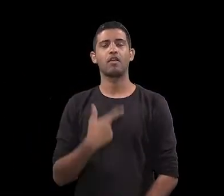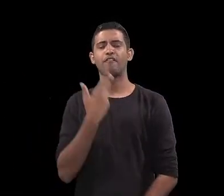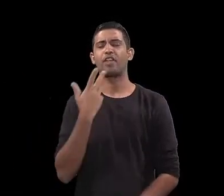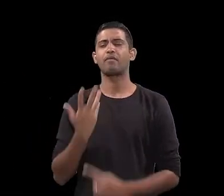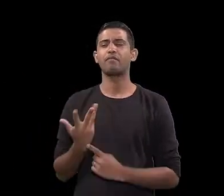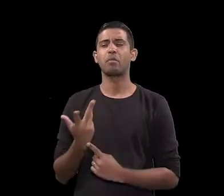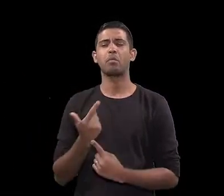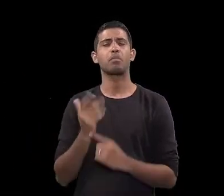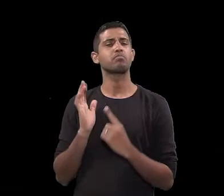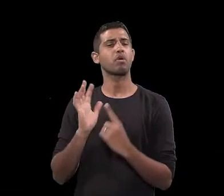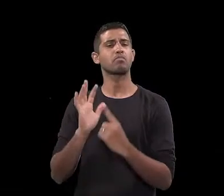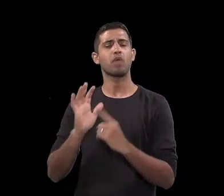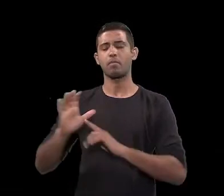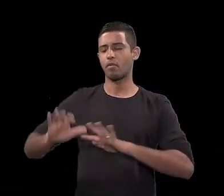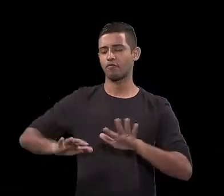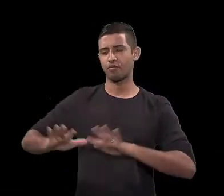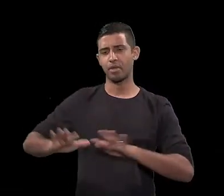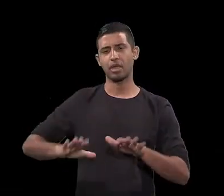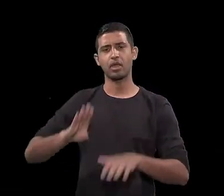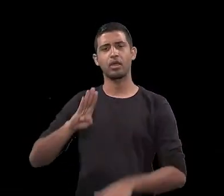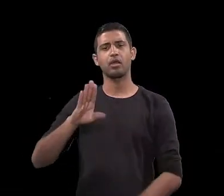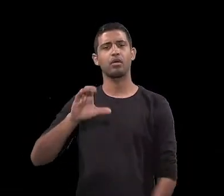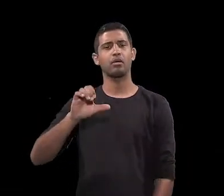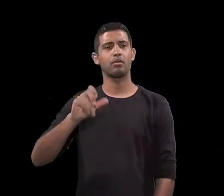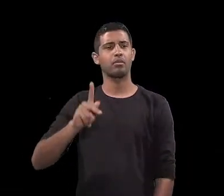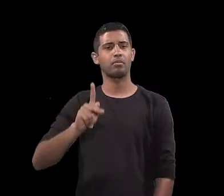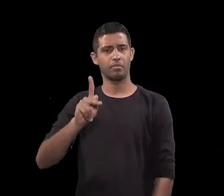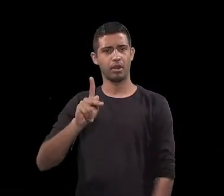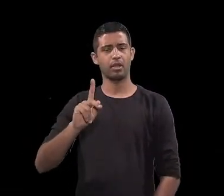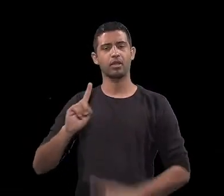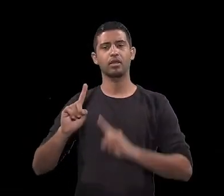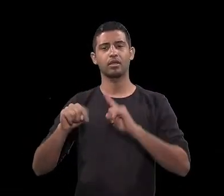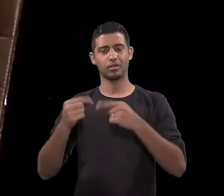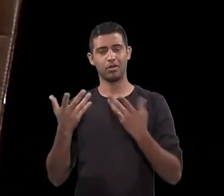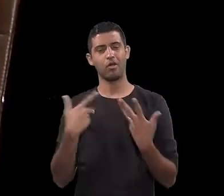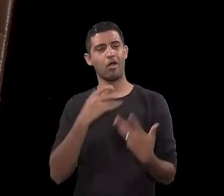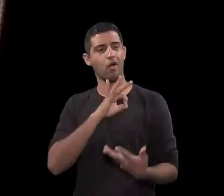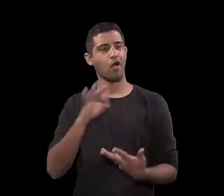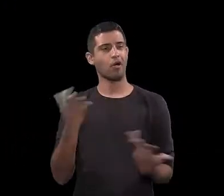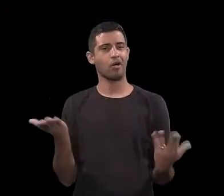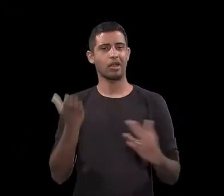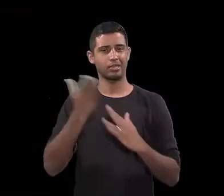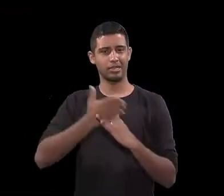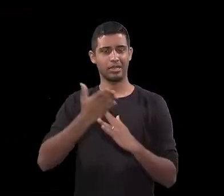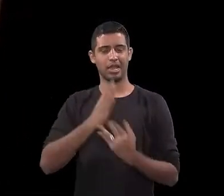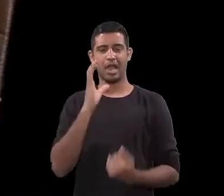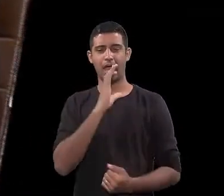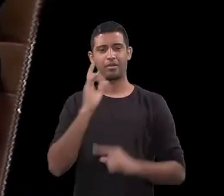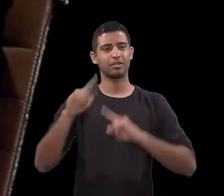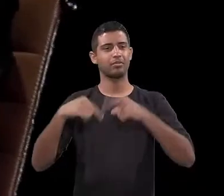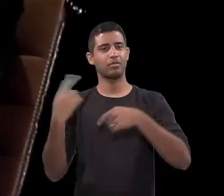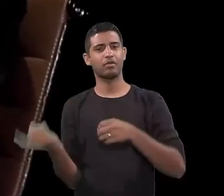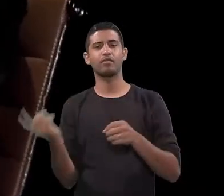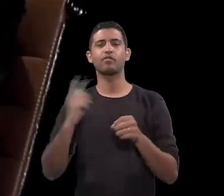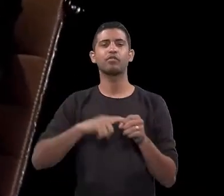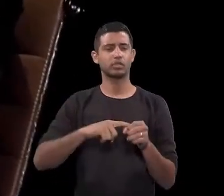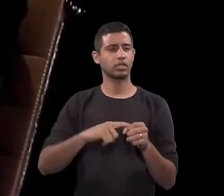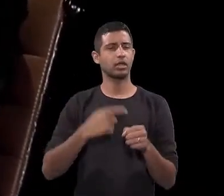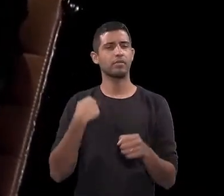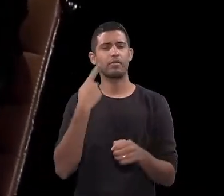maestria, sobre as influências do movimento Black Power em Latinoamérica. Então, Márcio, vamos fazer um intervalo e